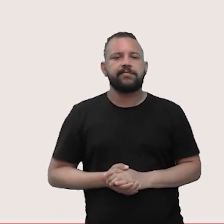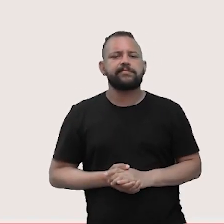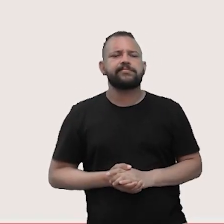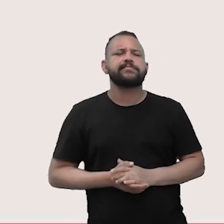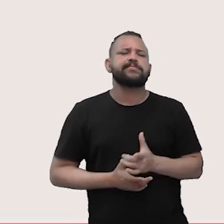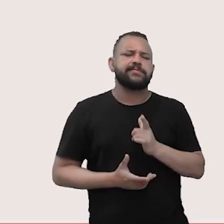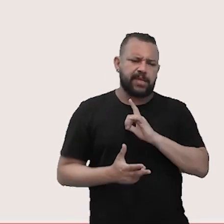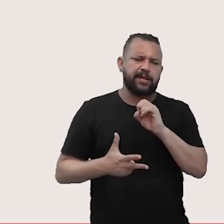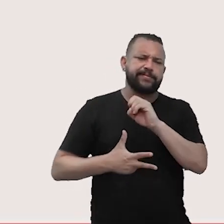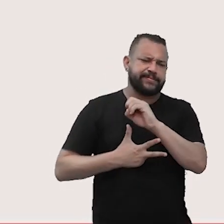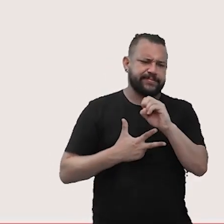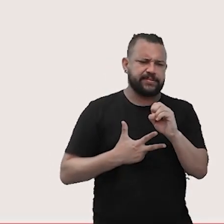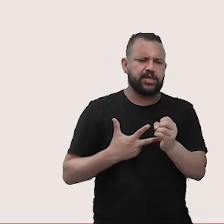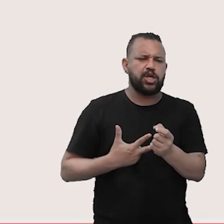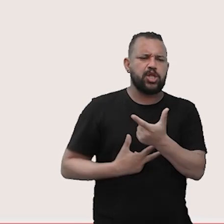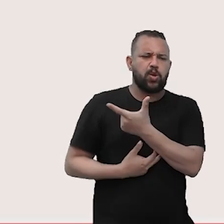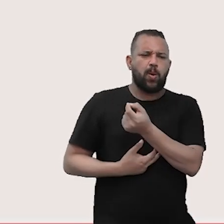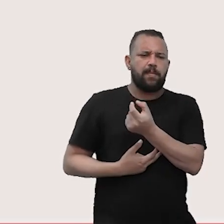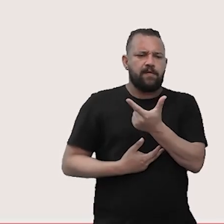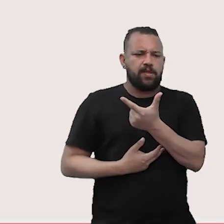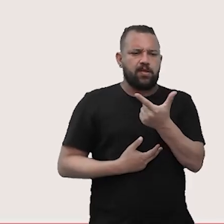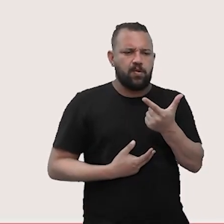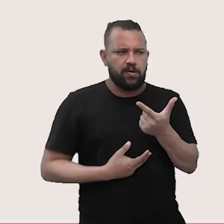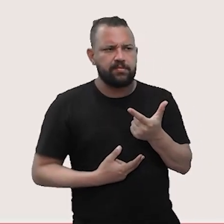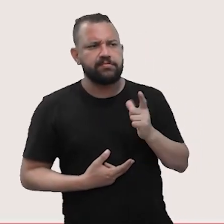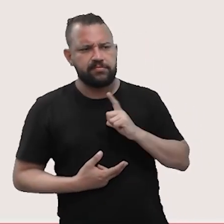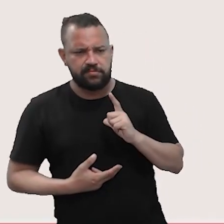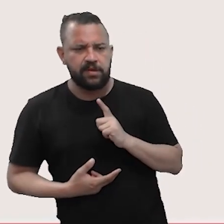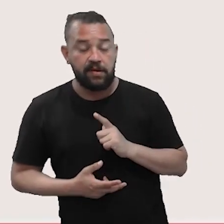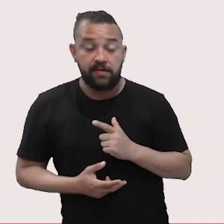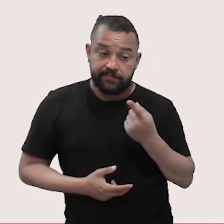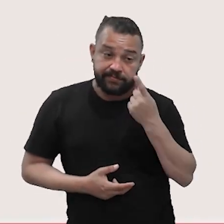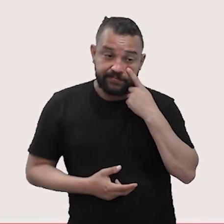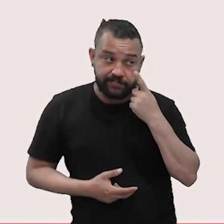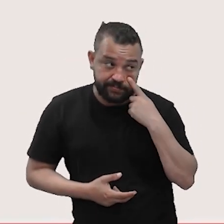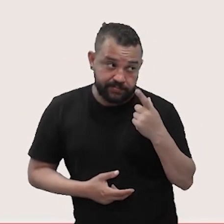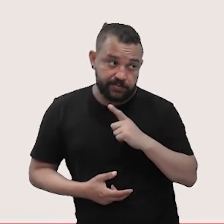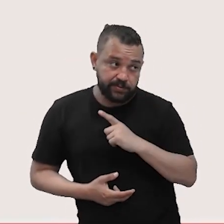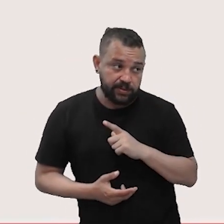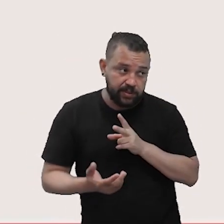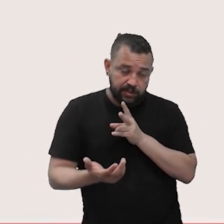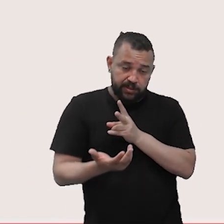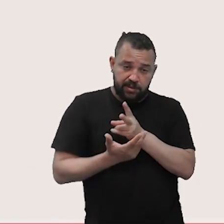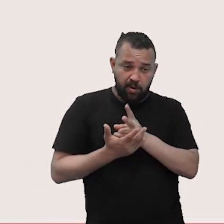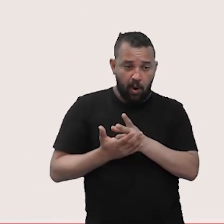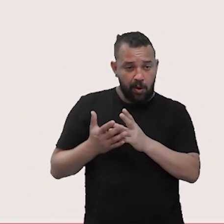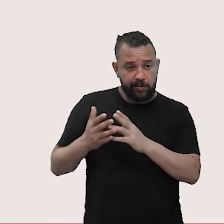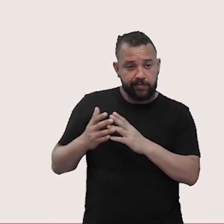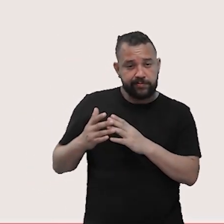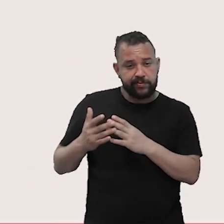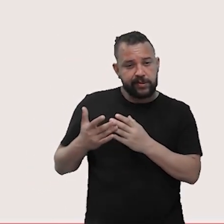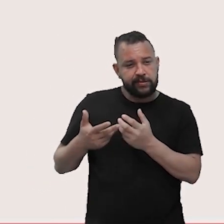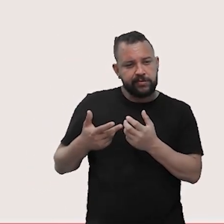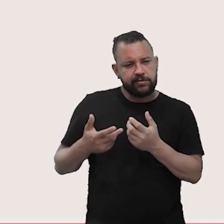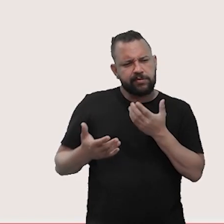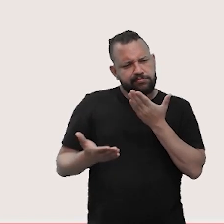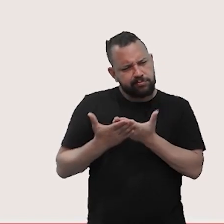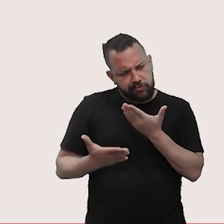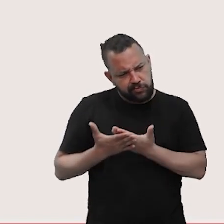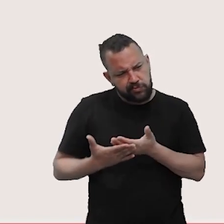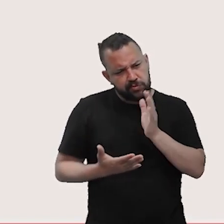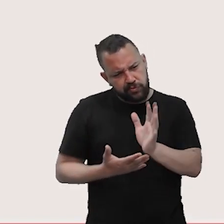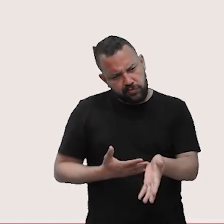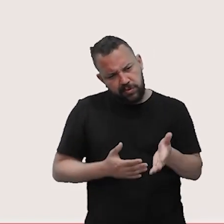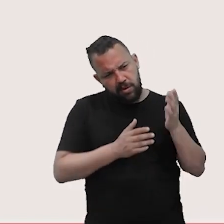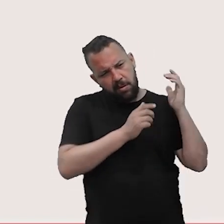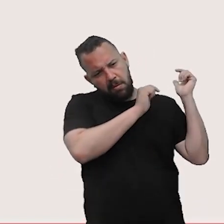de 2022. Veja que todo o conteúdo que nós trabalhamos até agora, não é? Até bater essa questão